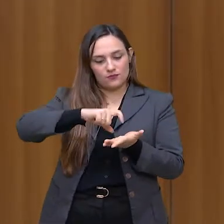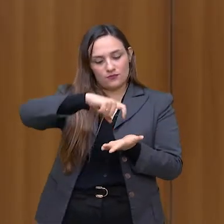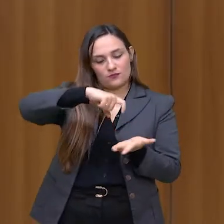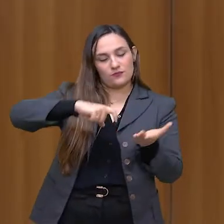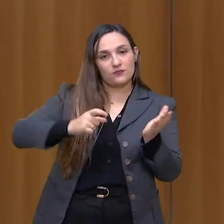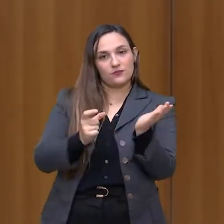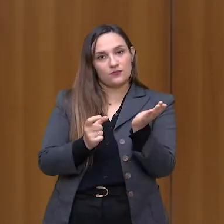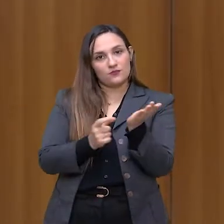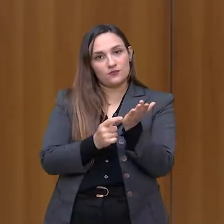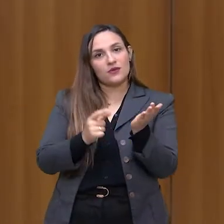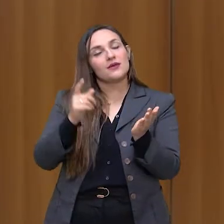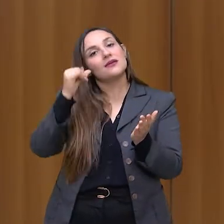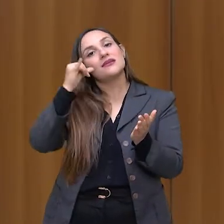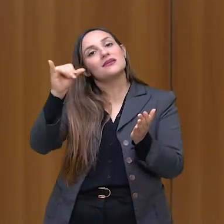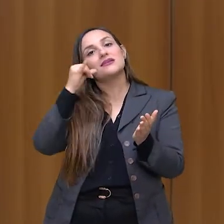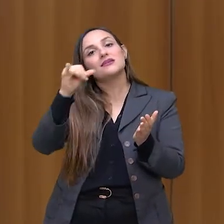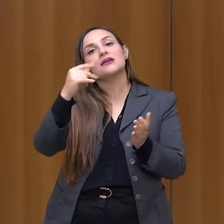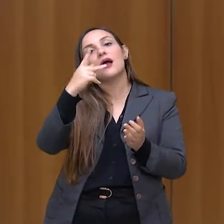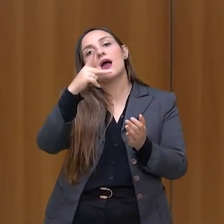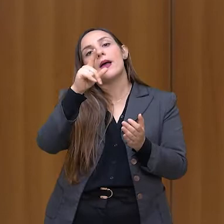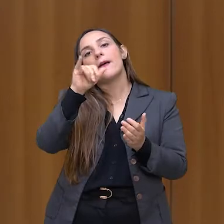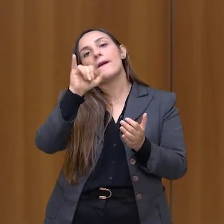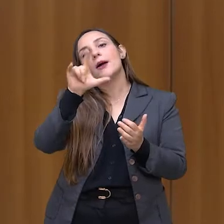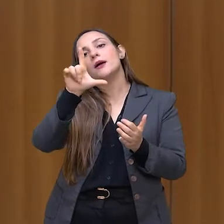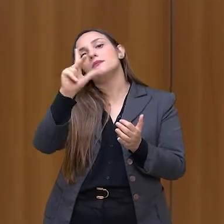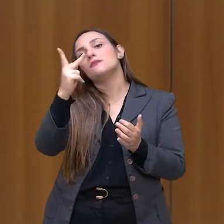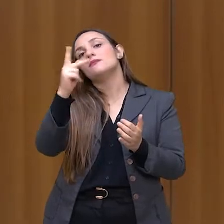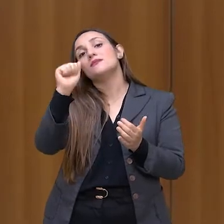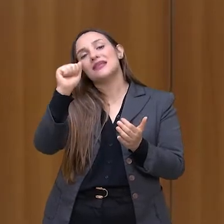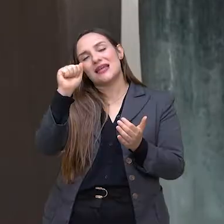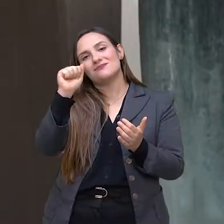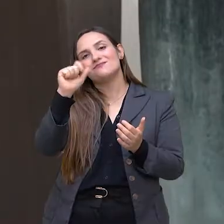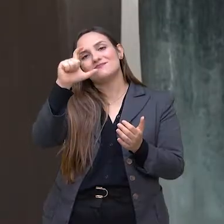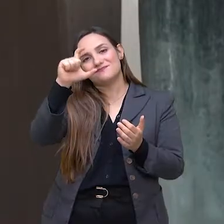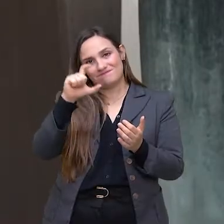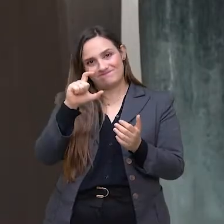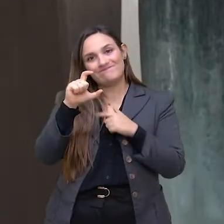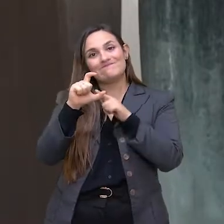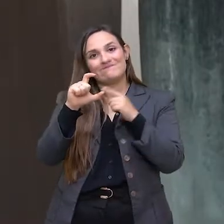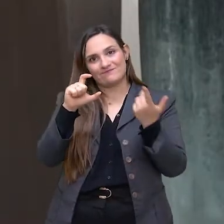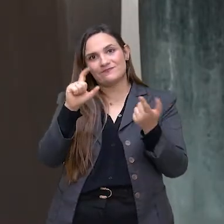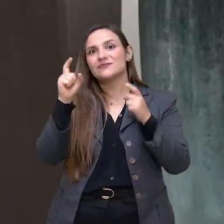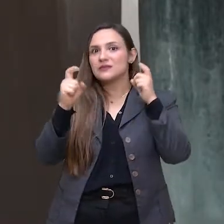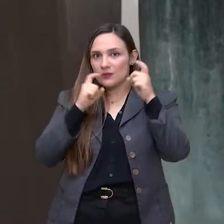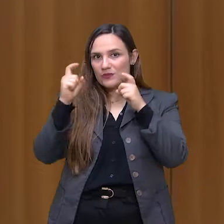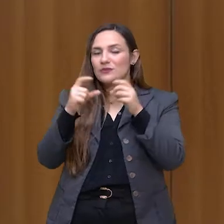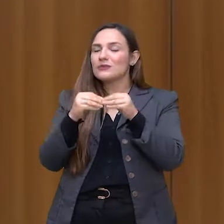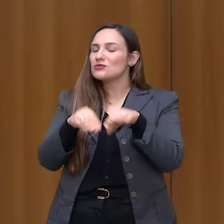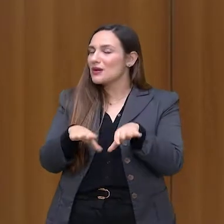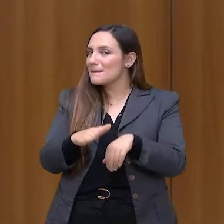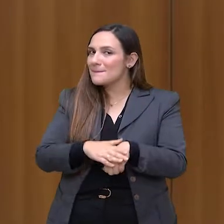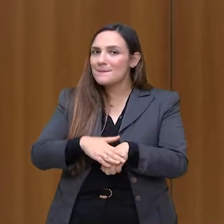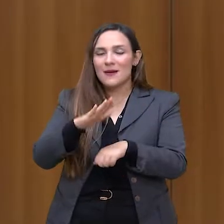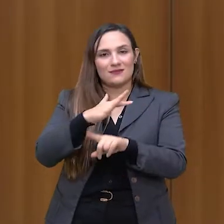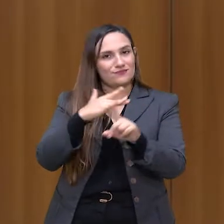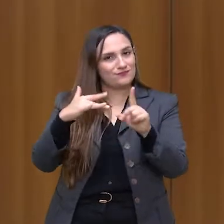principalmente resíduos muito tóxicos, né, ao meio ambiente, que são os que mais nos preocupam, né, Fernanda? Então, assim,